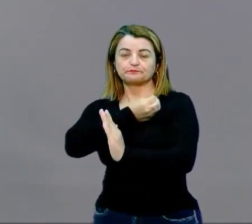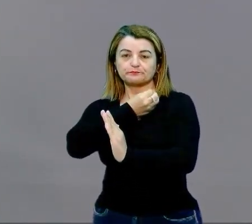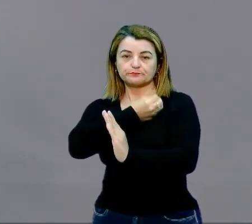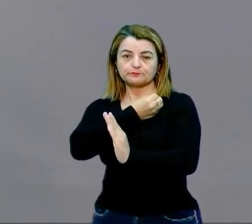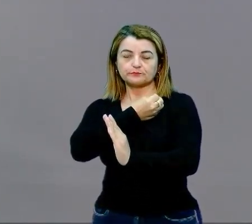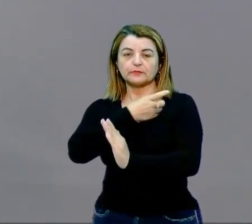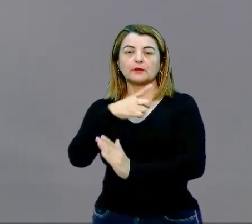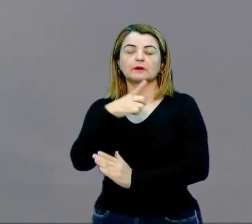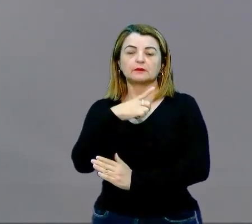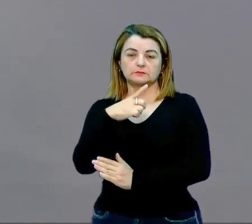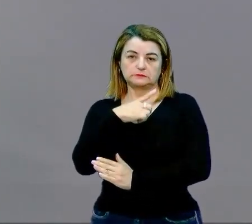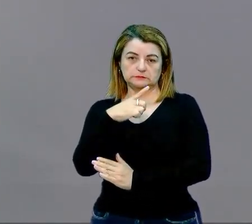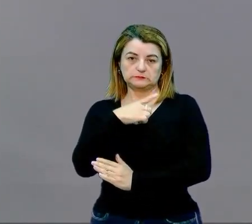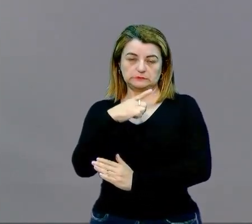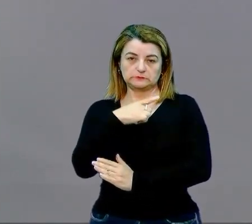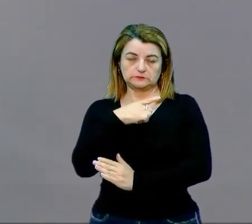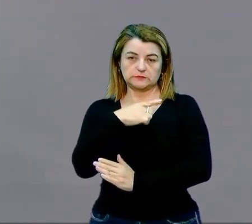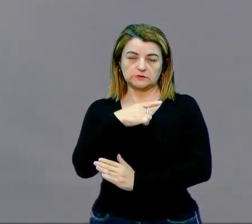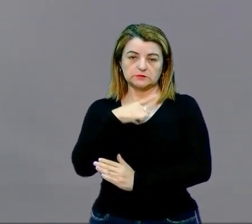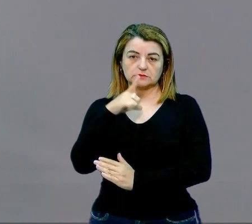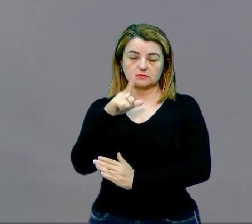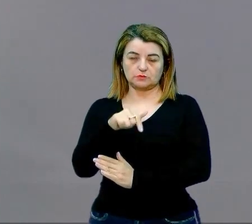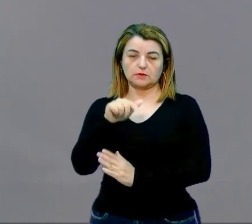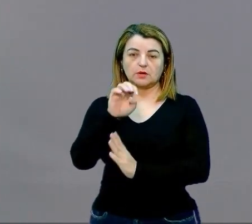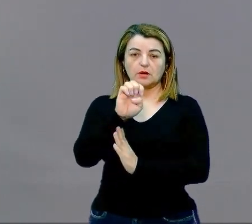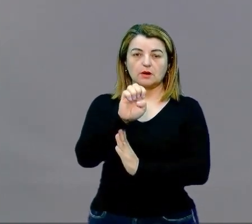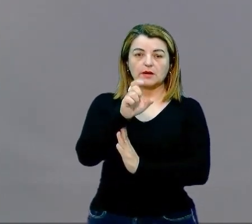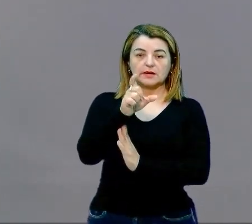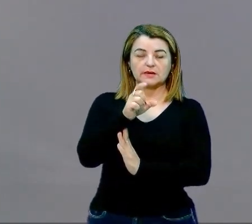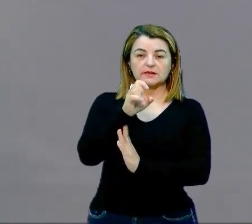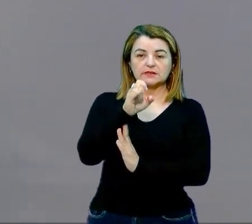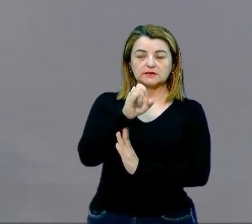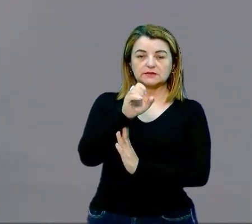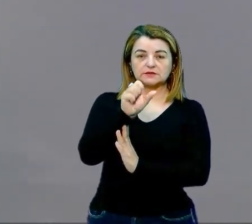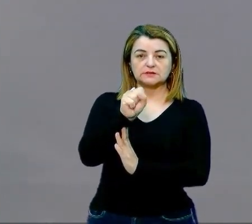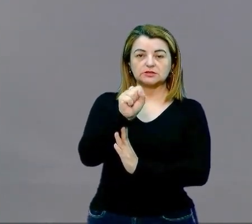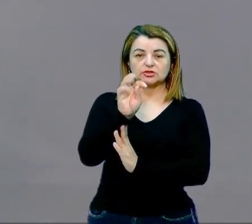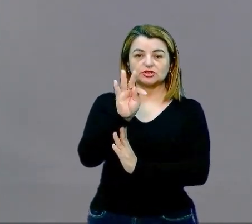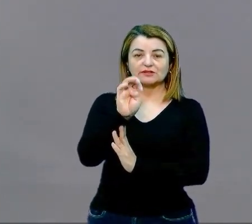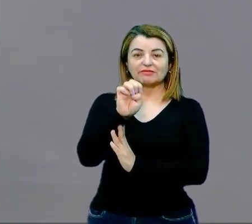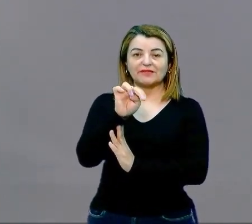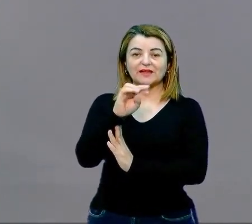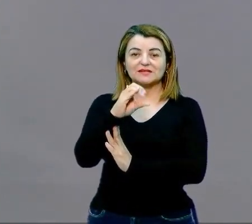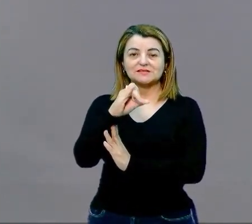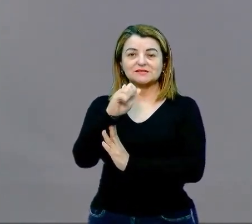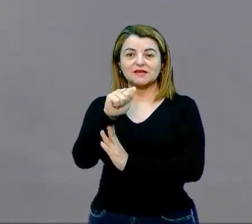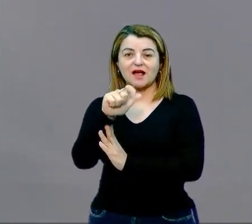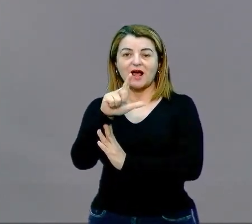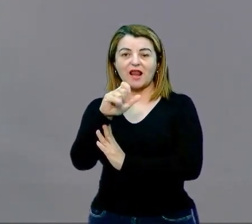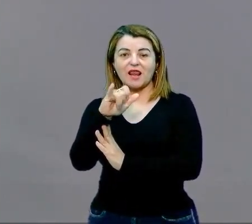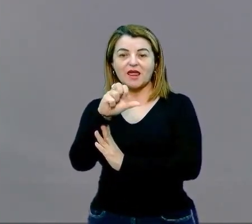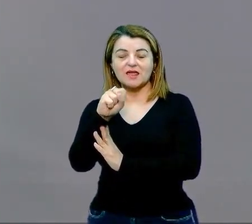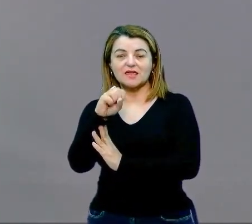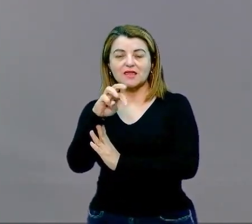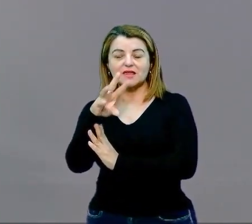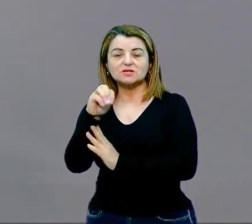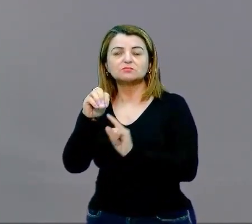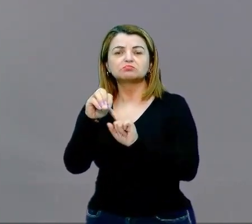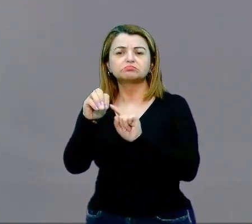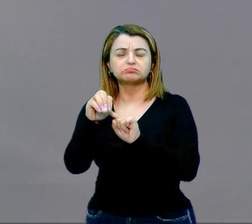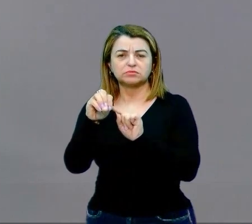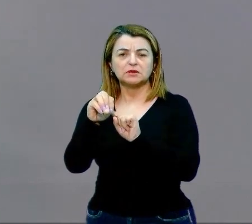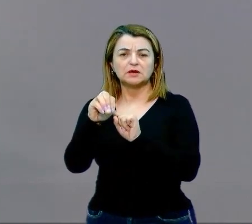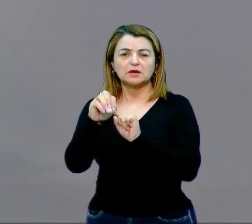uma figura muito grande do existencialismo, né, que é o Sartre, que ele vai dizer que o homem vai decidindo a cada momento o que ele